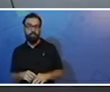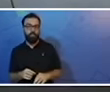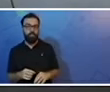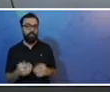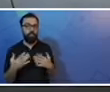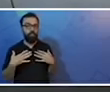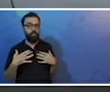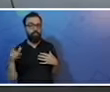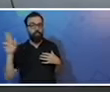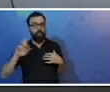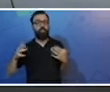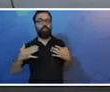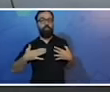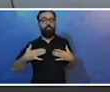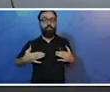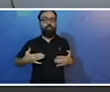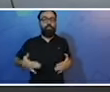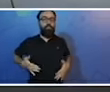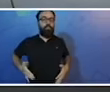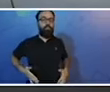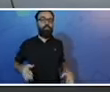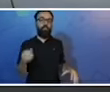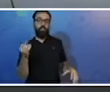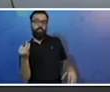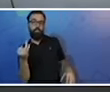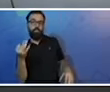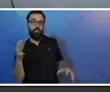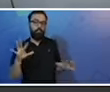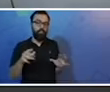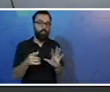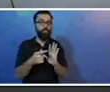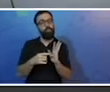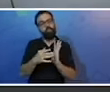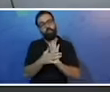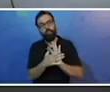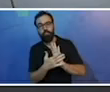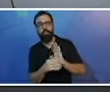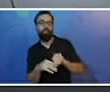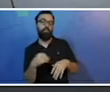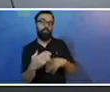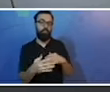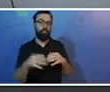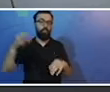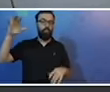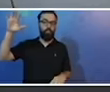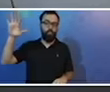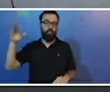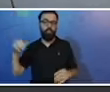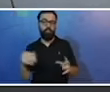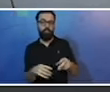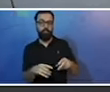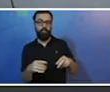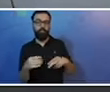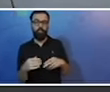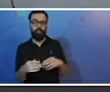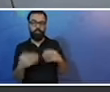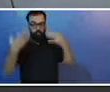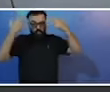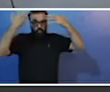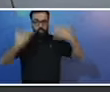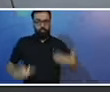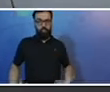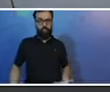partes do nosso corpo primeiro nós vamos usar os dedos depois nós vamos usar as mãos os braços inteiros e por último o